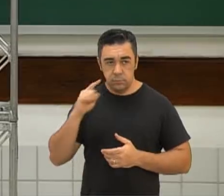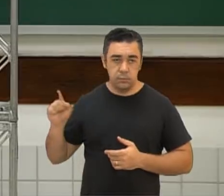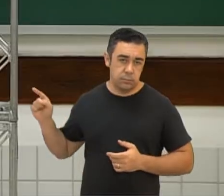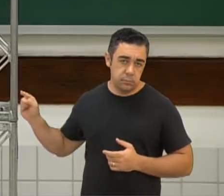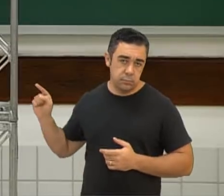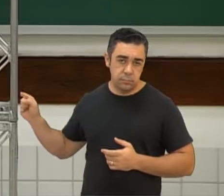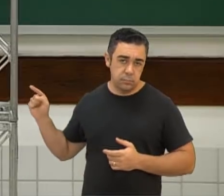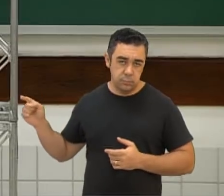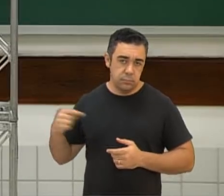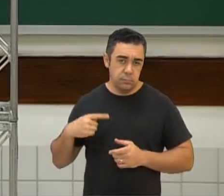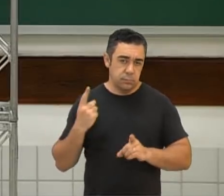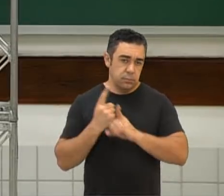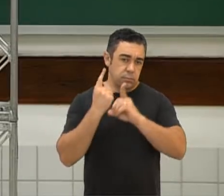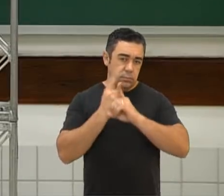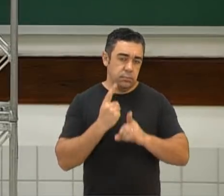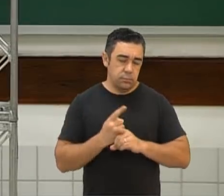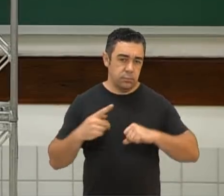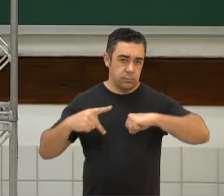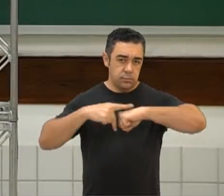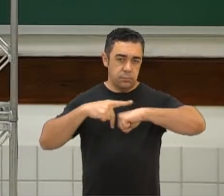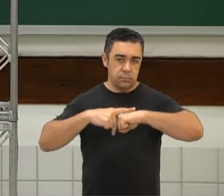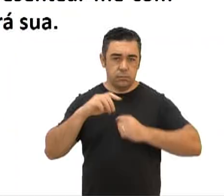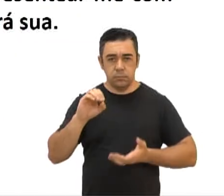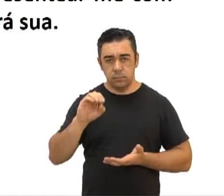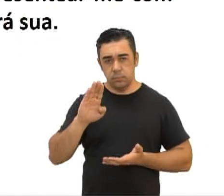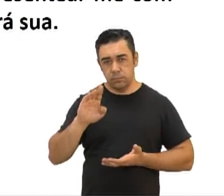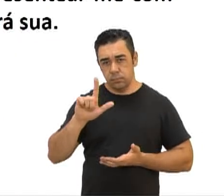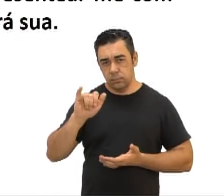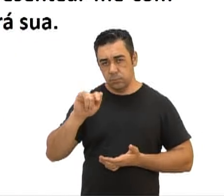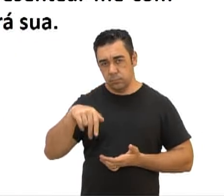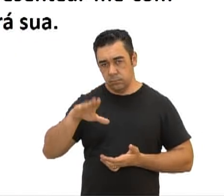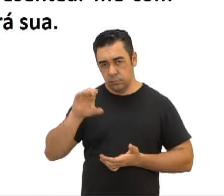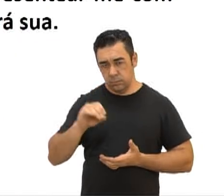esse fragmento e localizem os pronomes oblíquos.